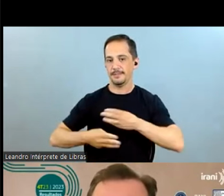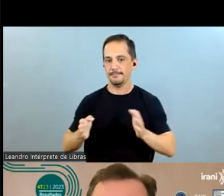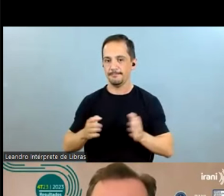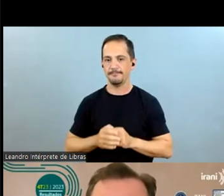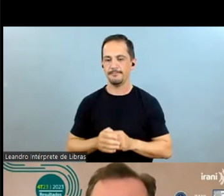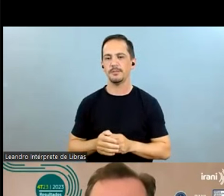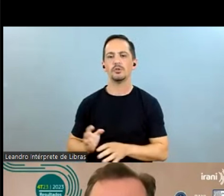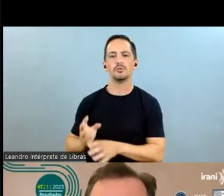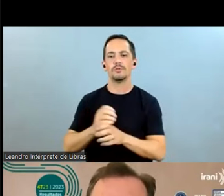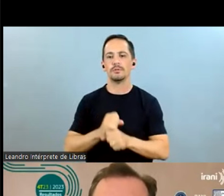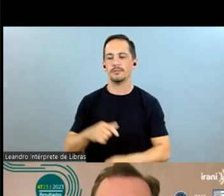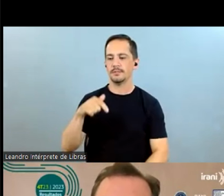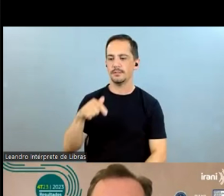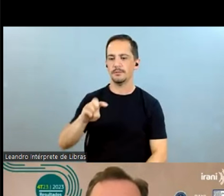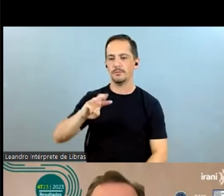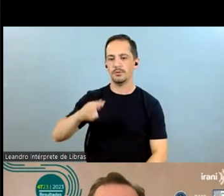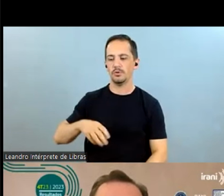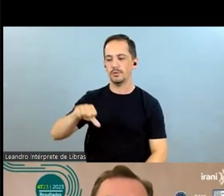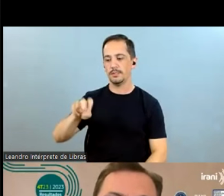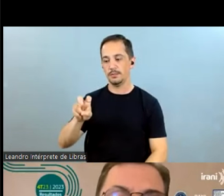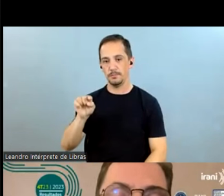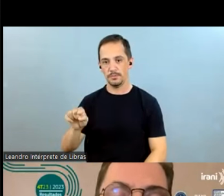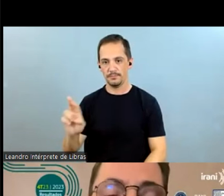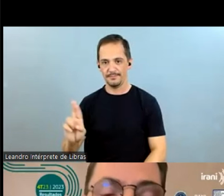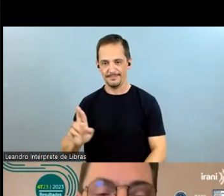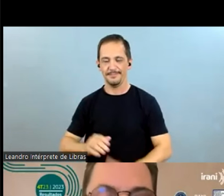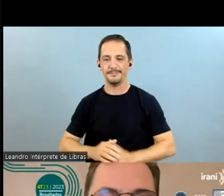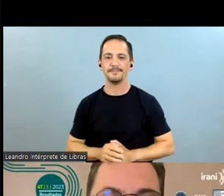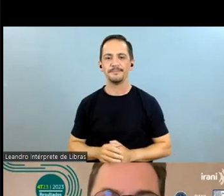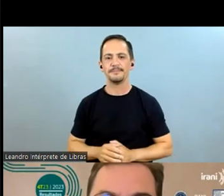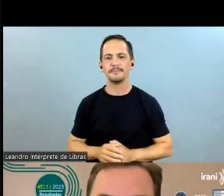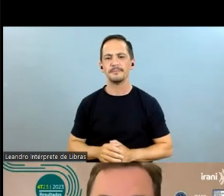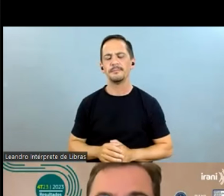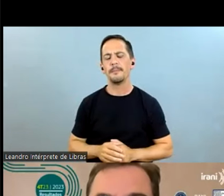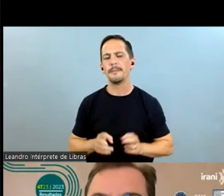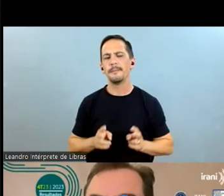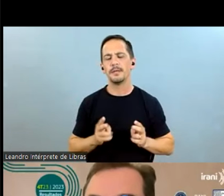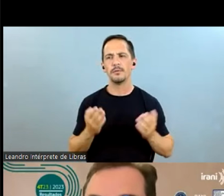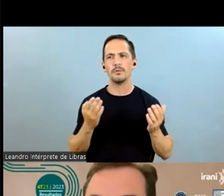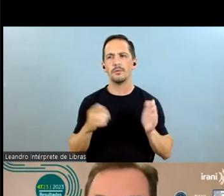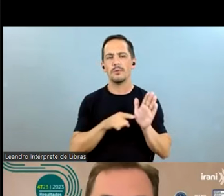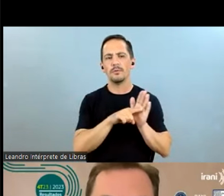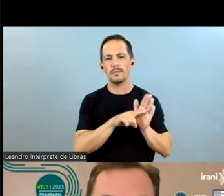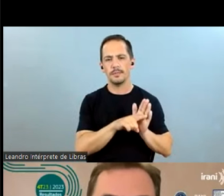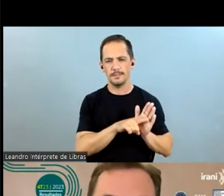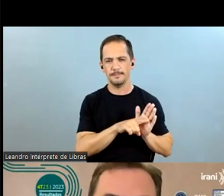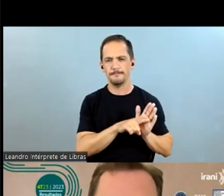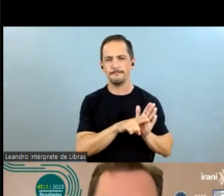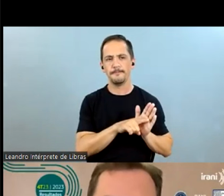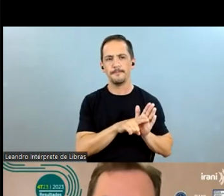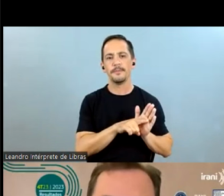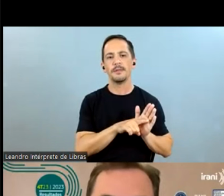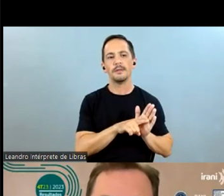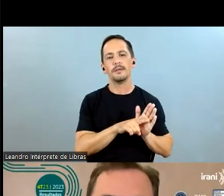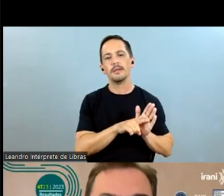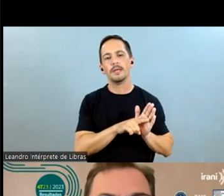7.95 mil quando nós analisamos o lucro na mesma base né Eh excluindo os os efeitos não recorrentes